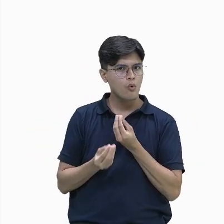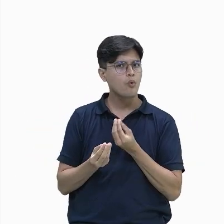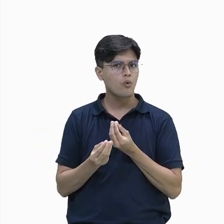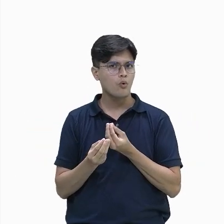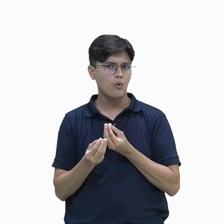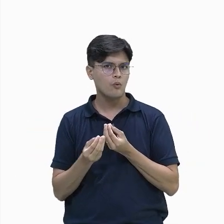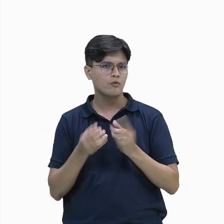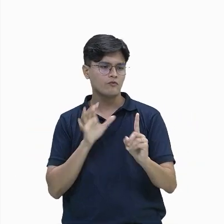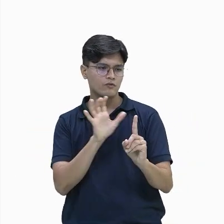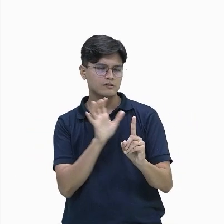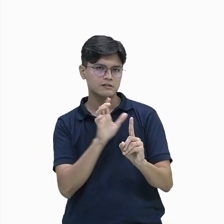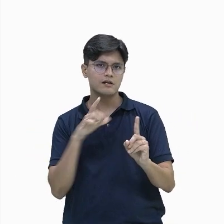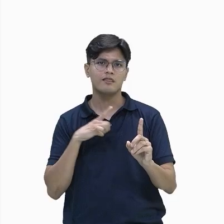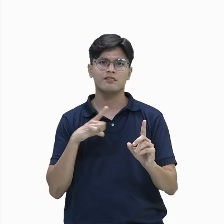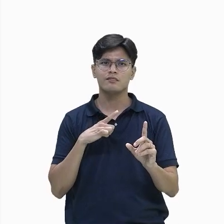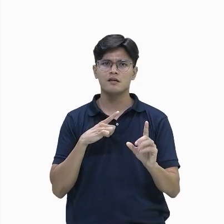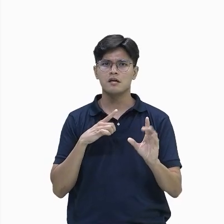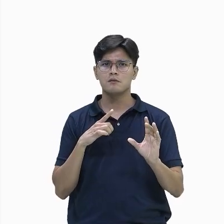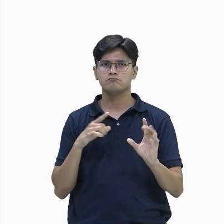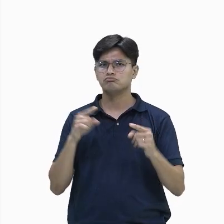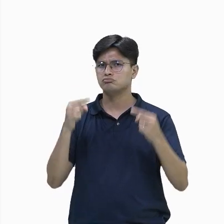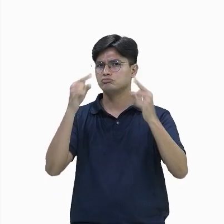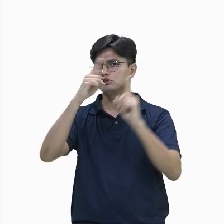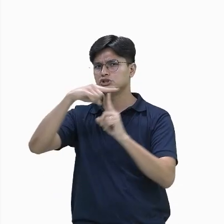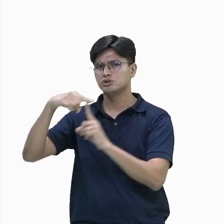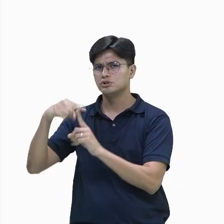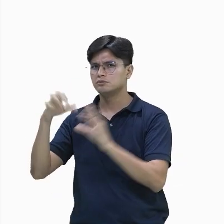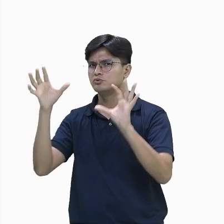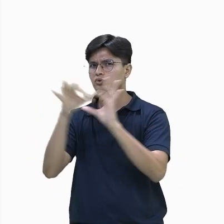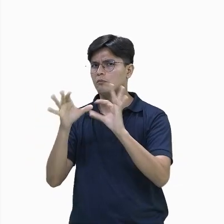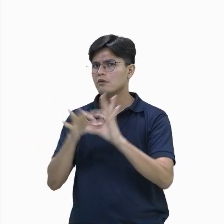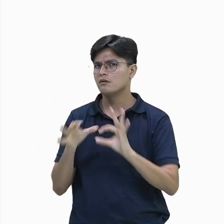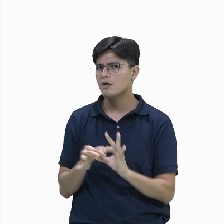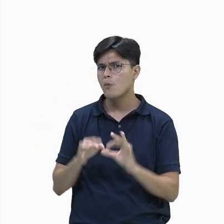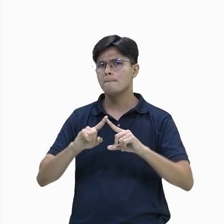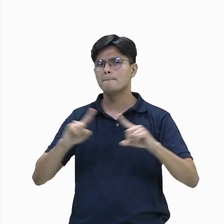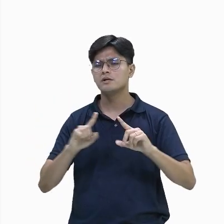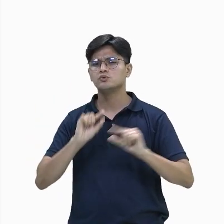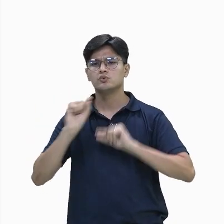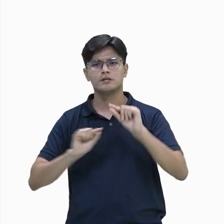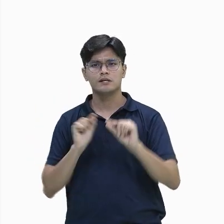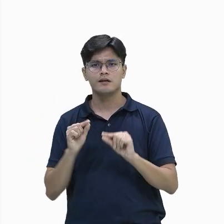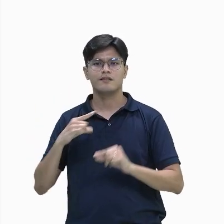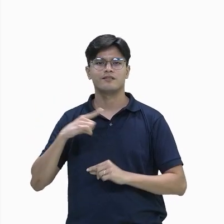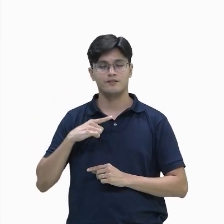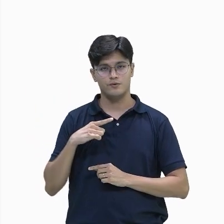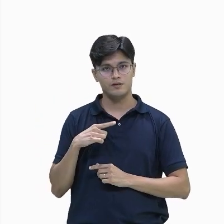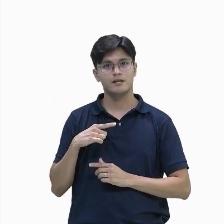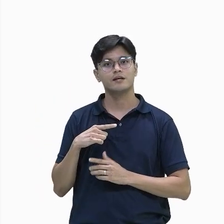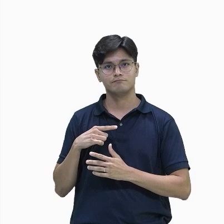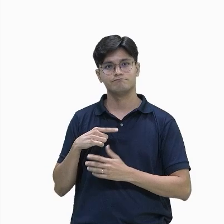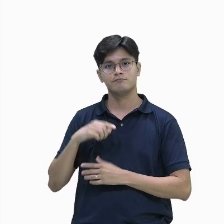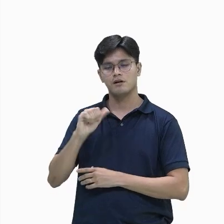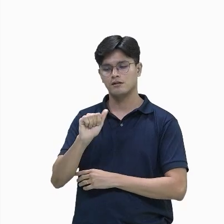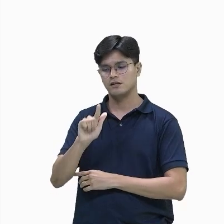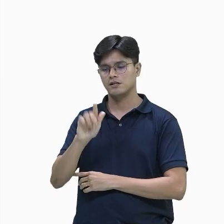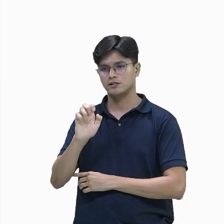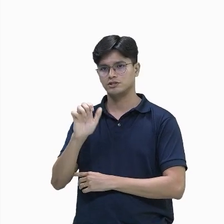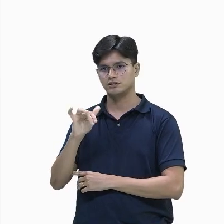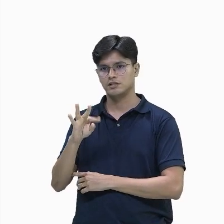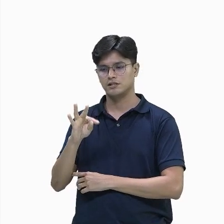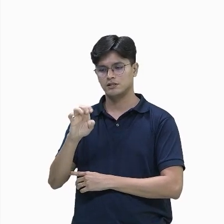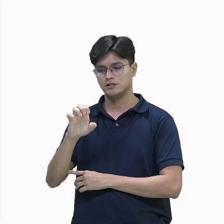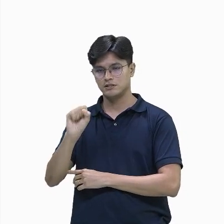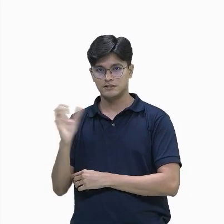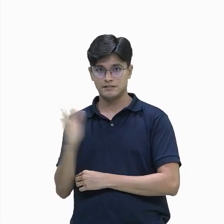combinações. Mas quais serão essas combinações? Nós teremos os agentes internos